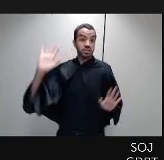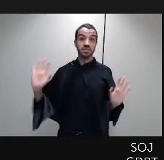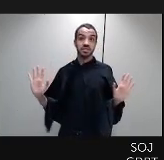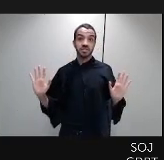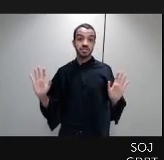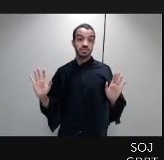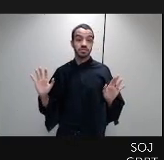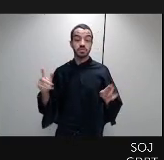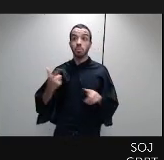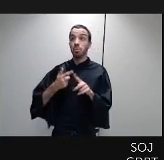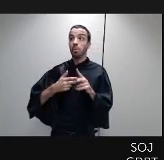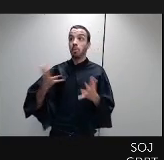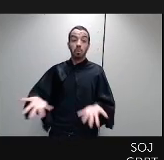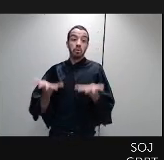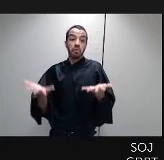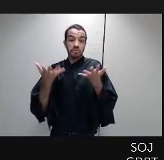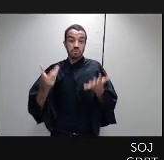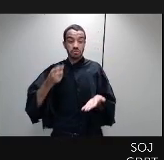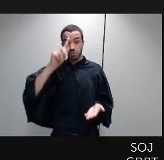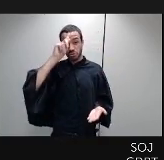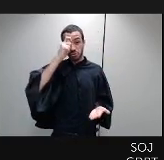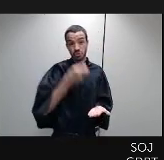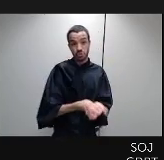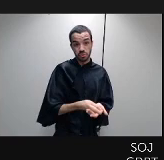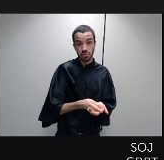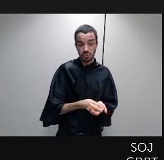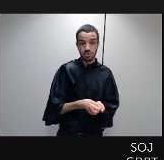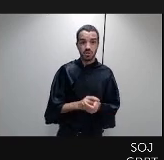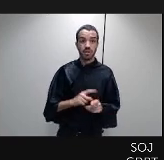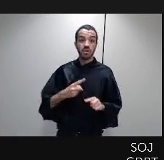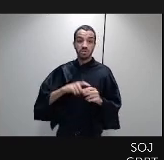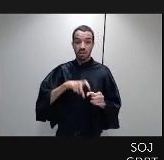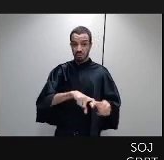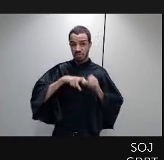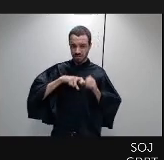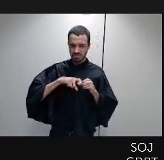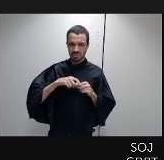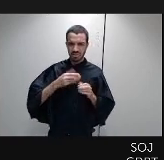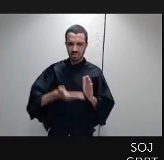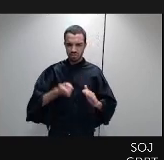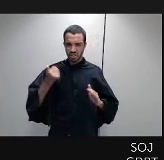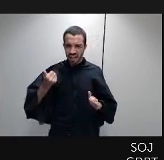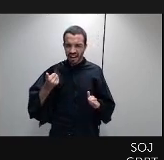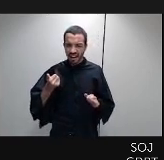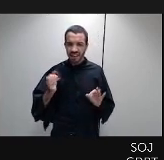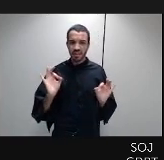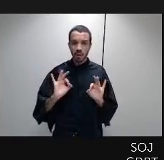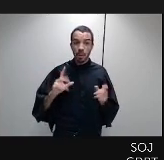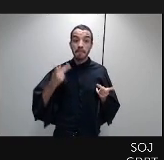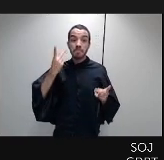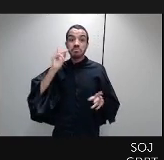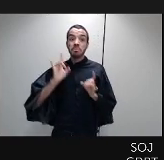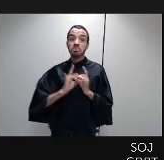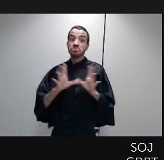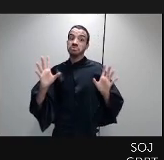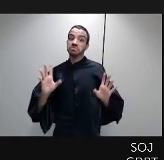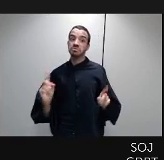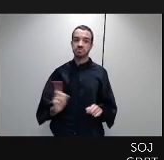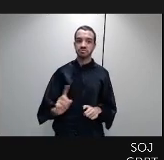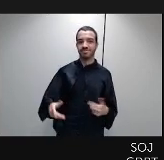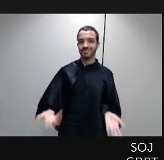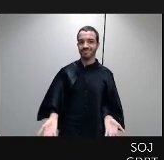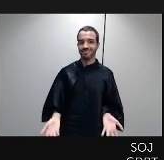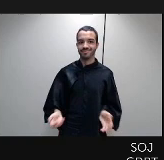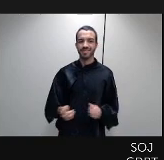mais com privação da penhora uma garantia para poder habilitar lá no fundo no fundo